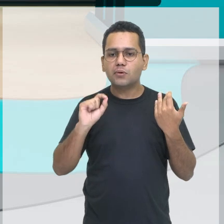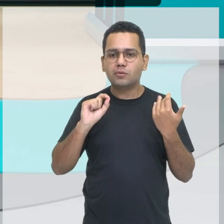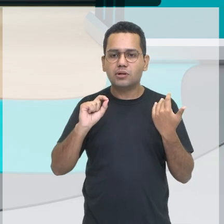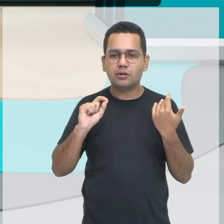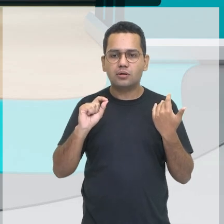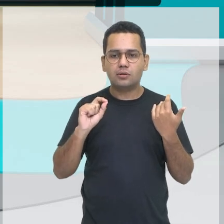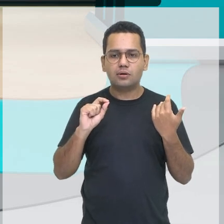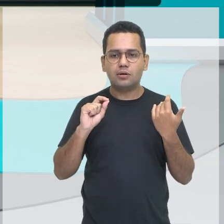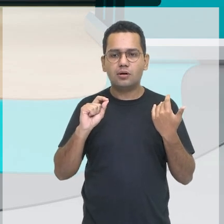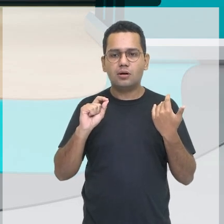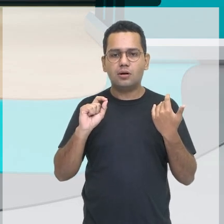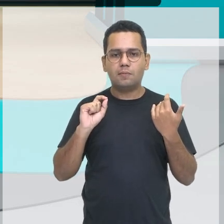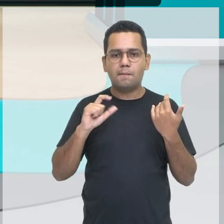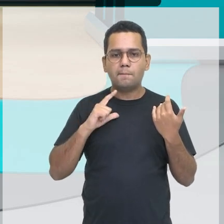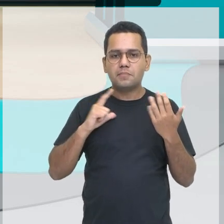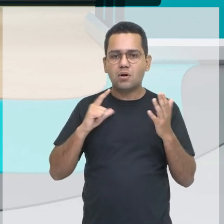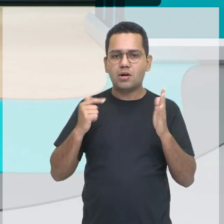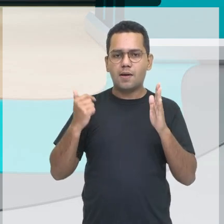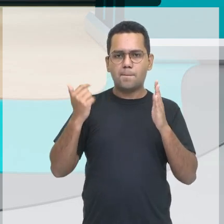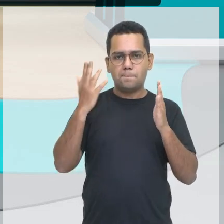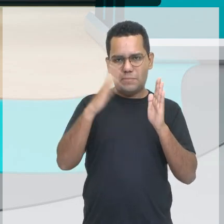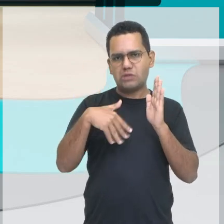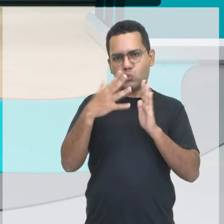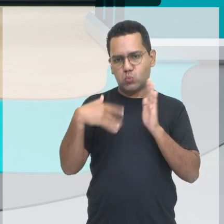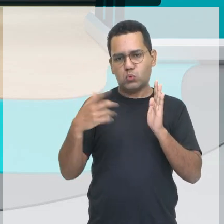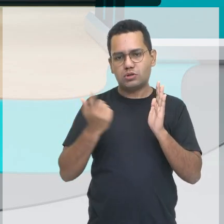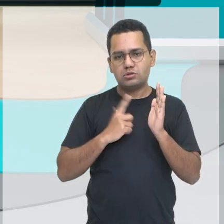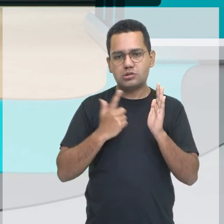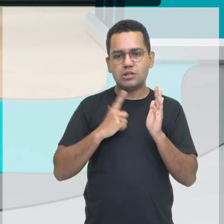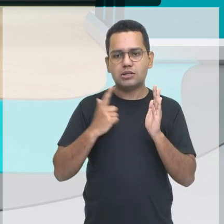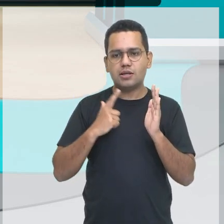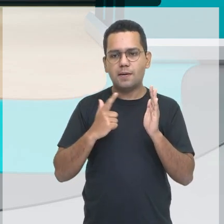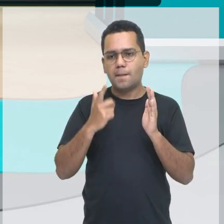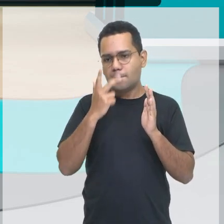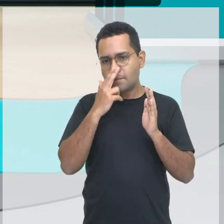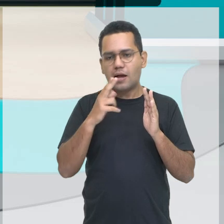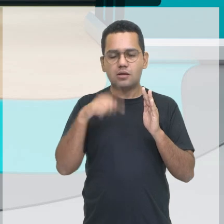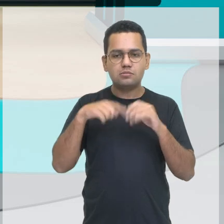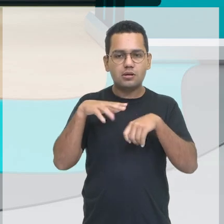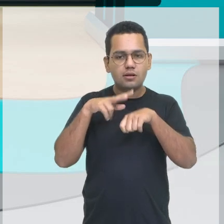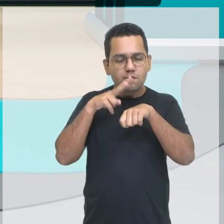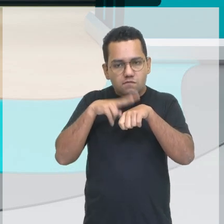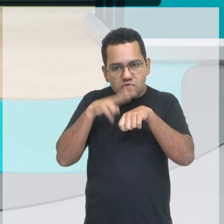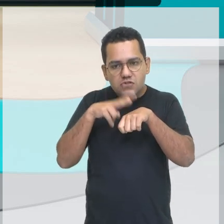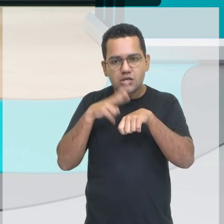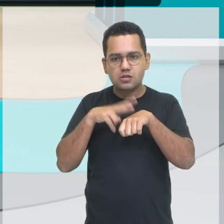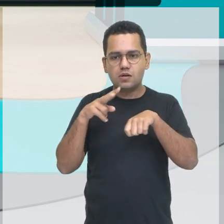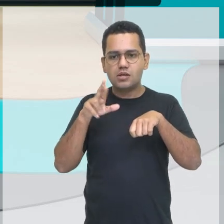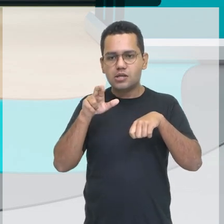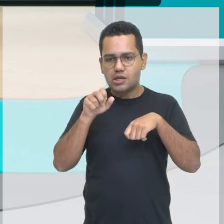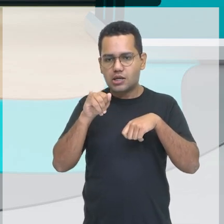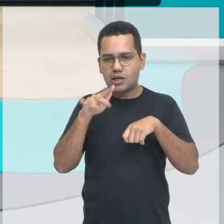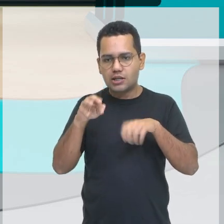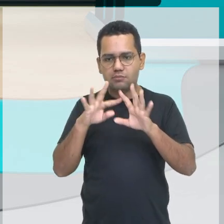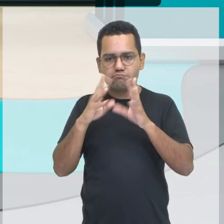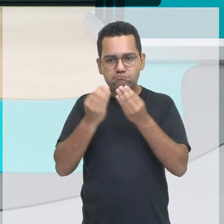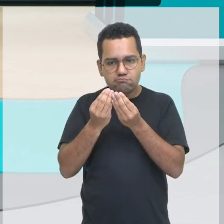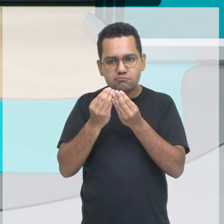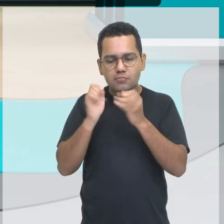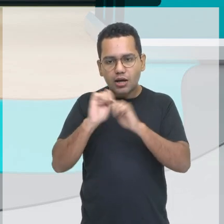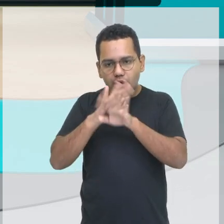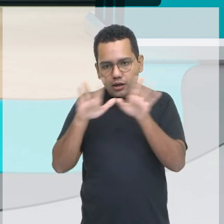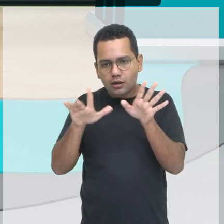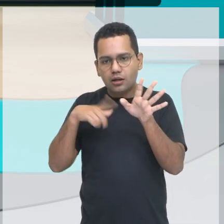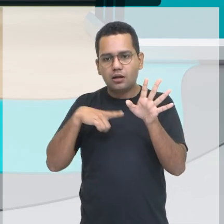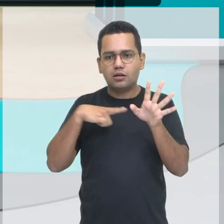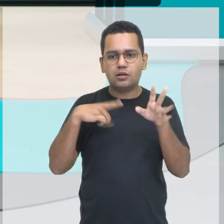recebe uma pintura com uma esfera de vidro ou resina transparente, além de receber roupas